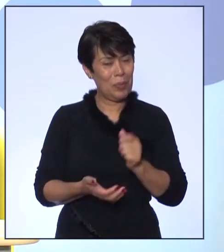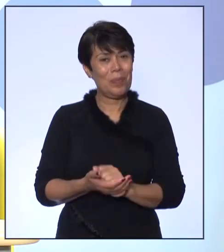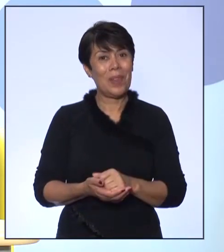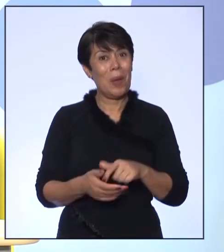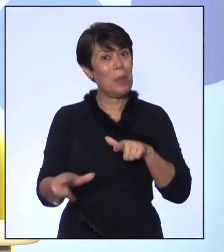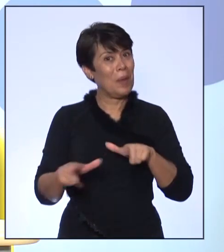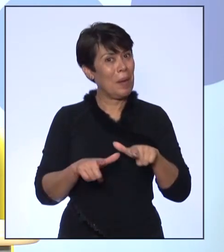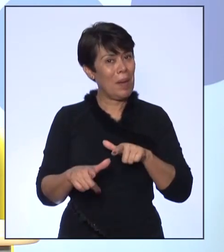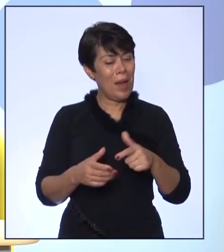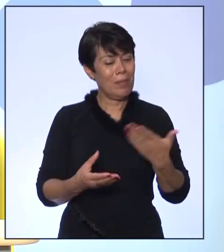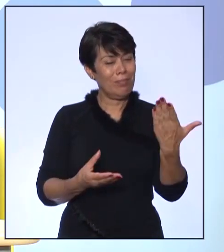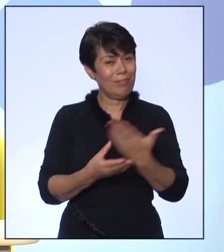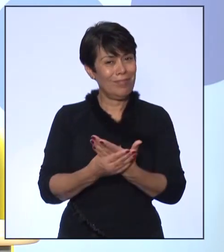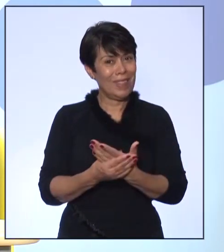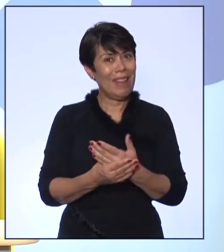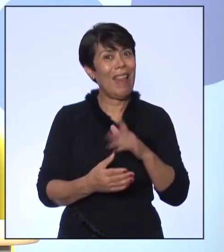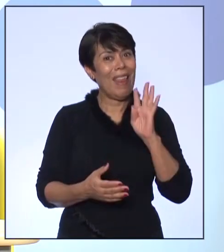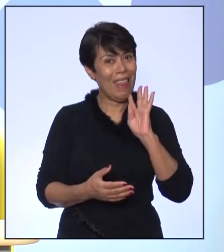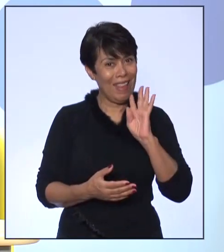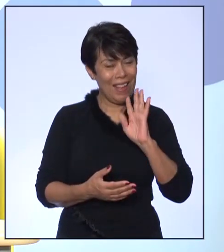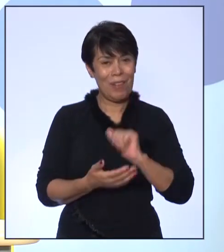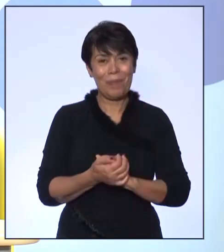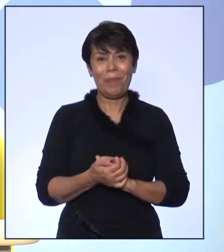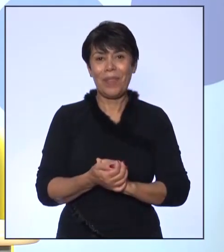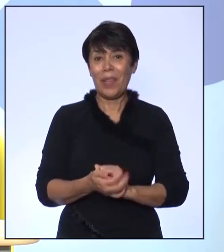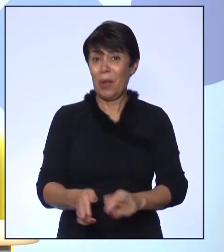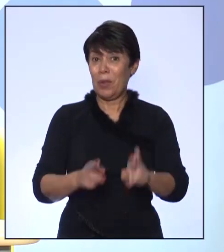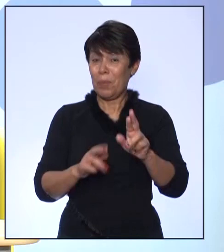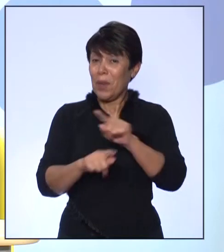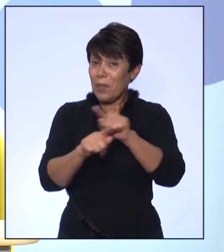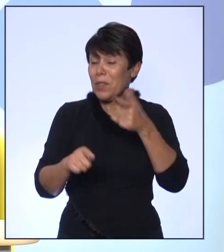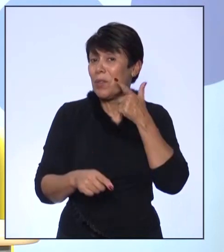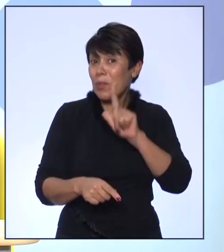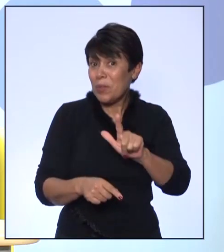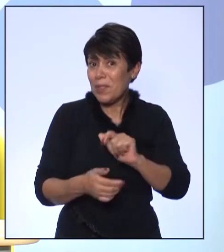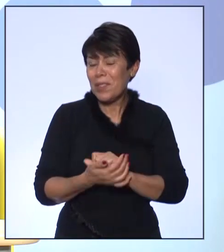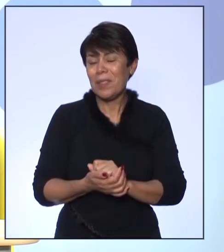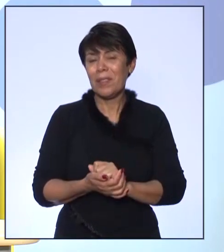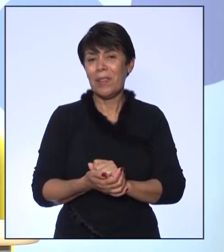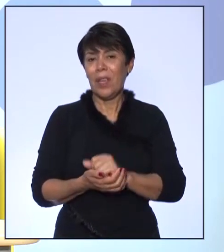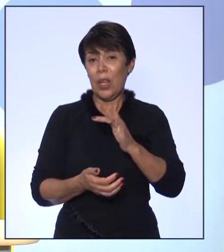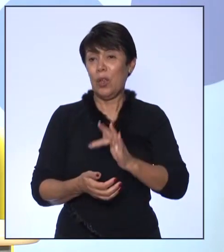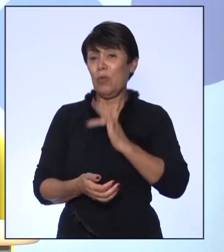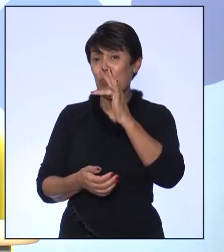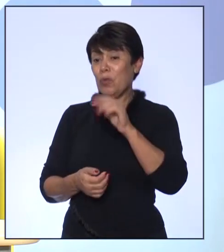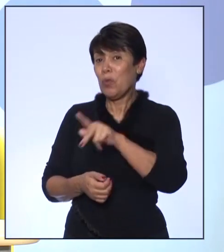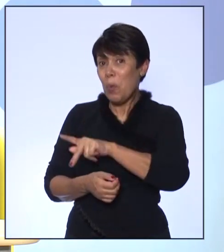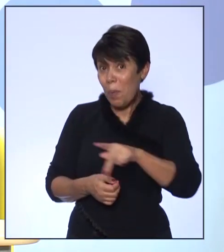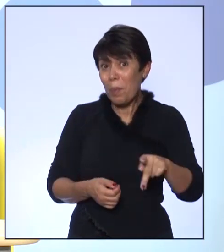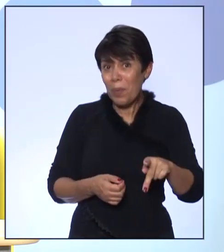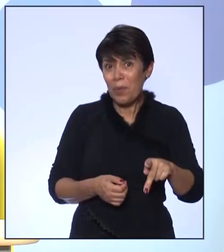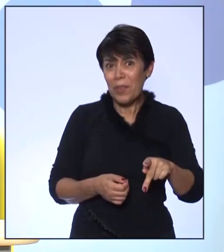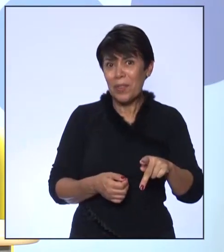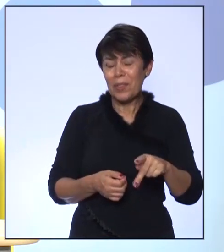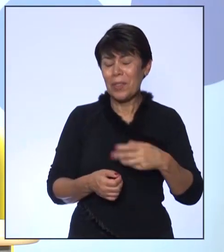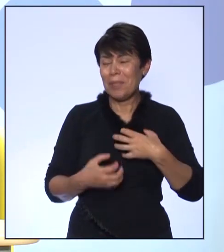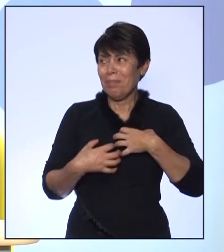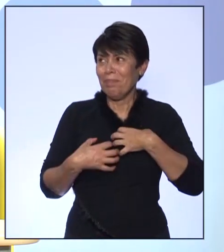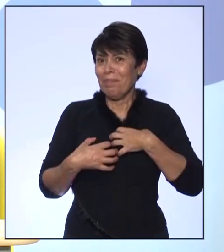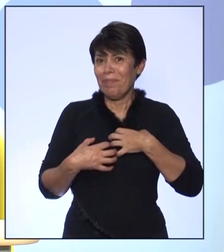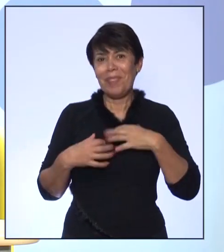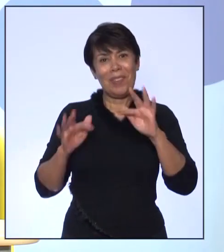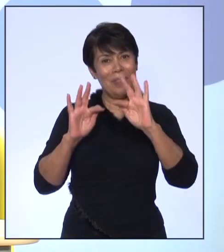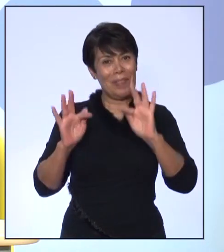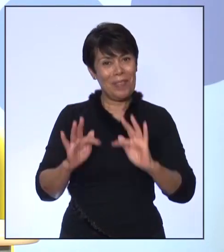bem bacana, né? Espero que todos consigam fazer a contento. Acredito que os professores de vocês, as escolas aí, ficarão bem